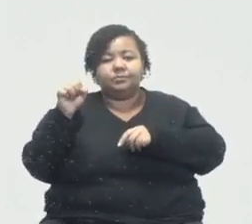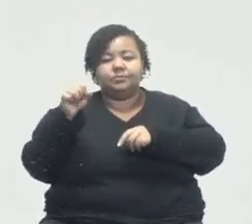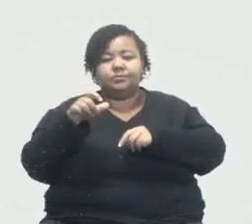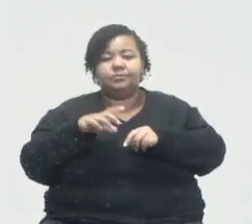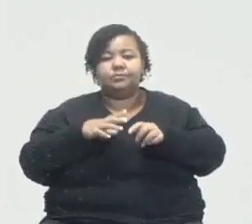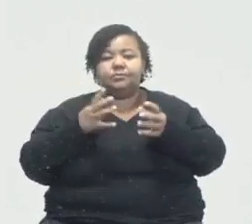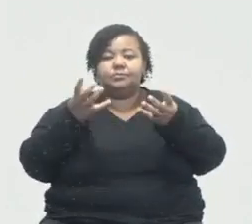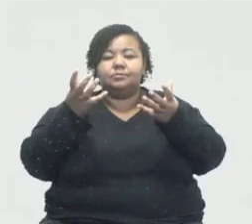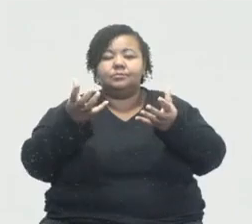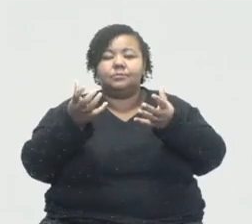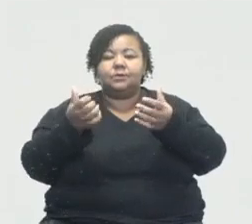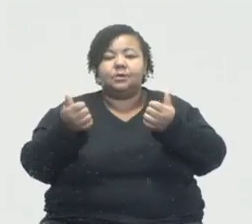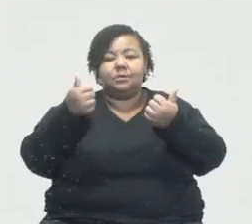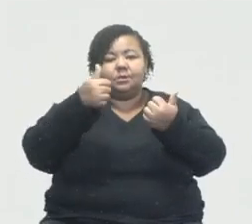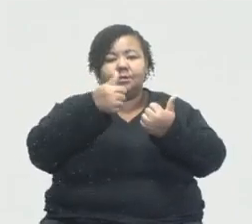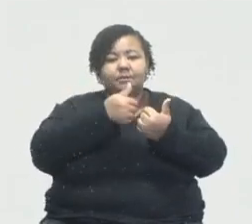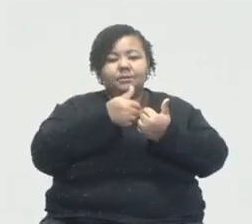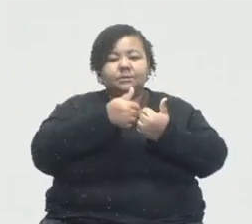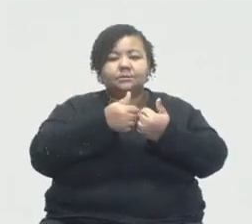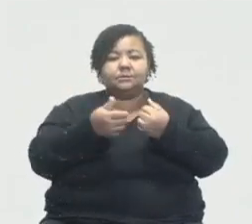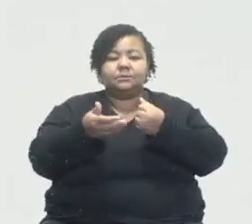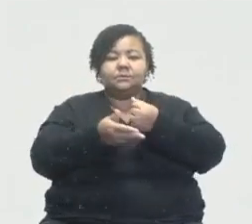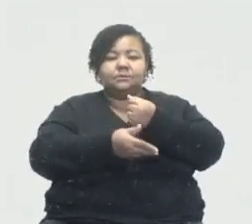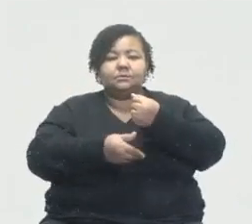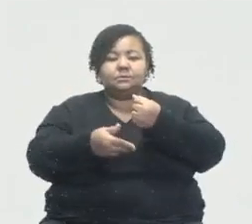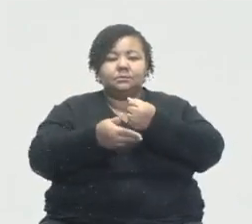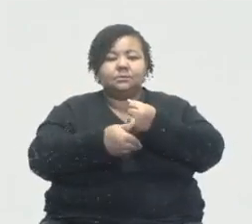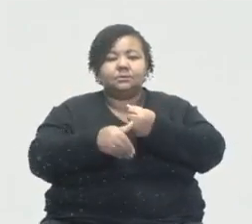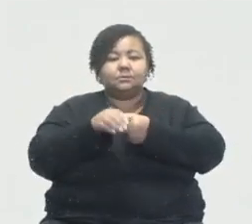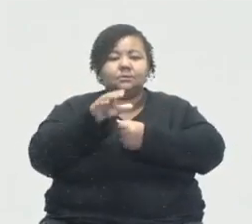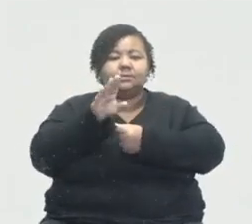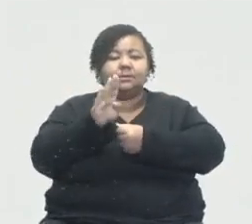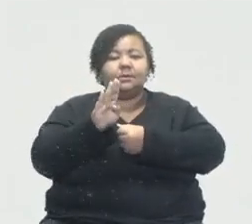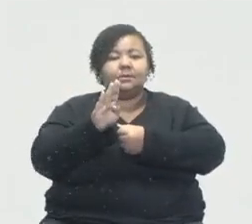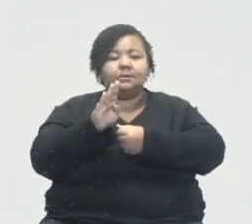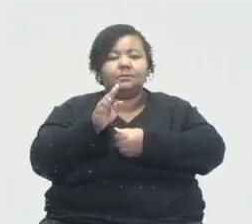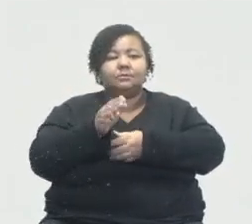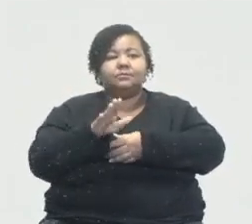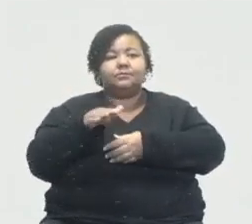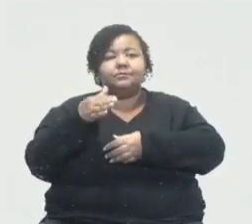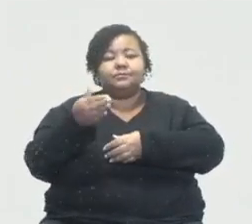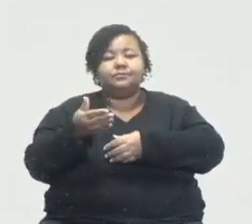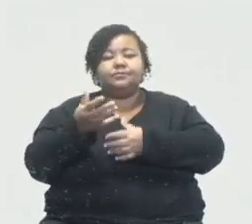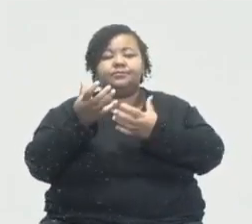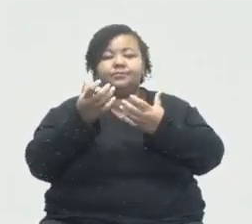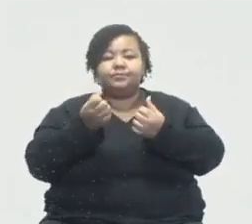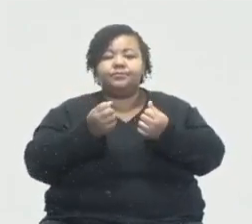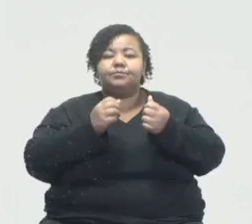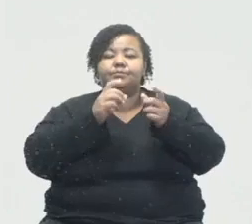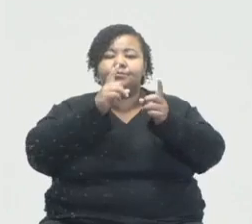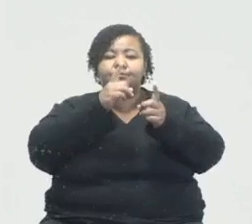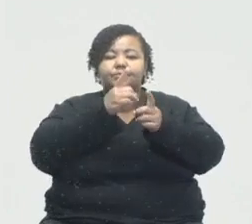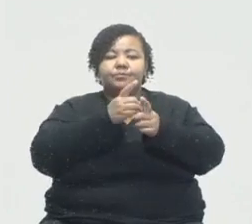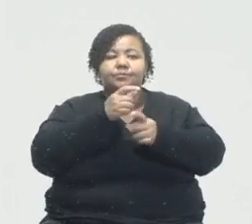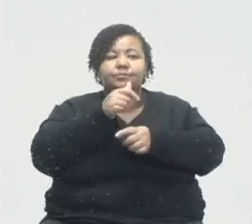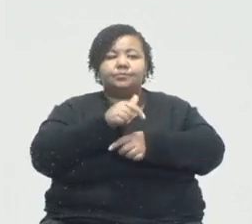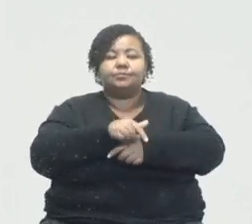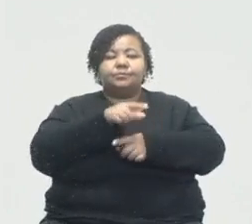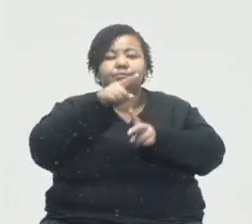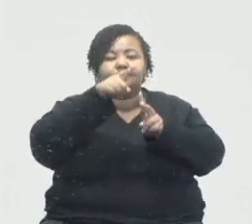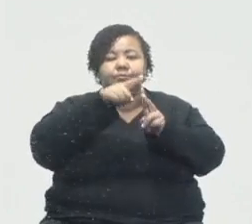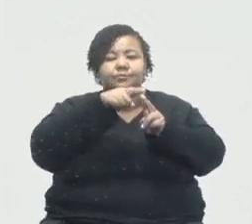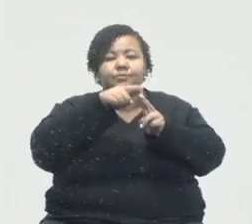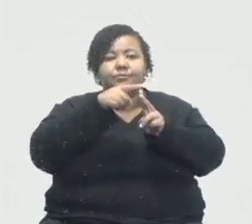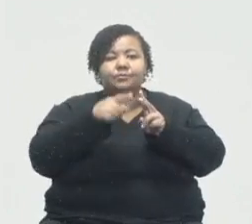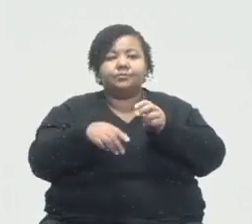quero representá-lo na base beta. Então, vamos encontrar este vetor